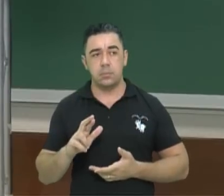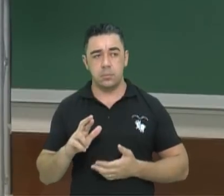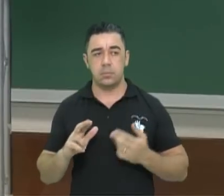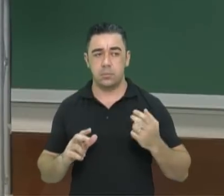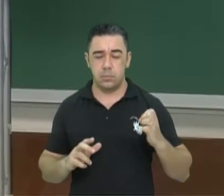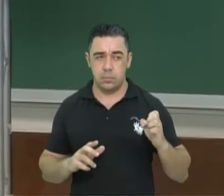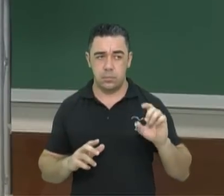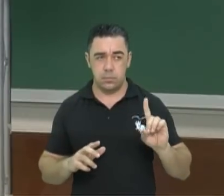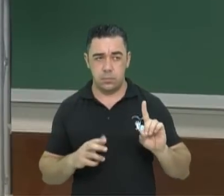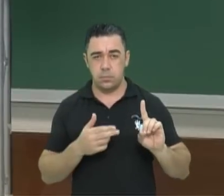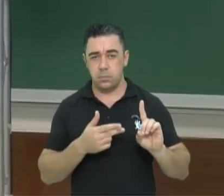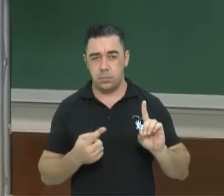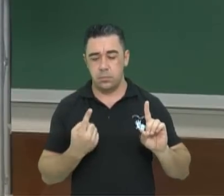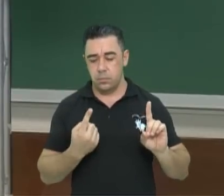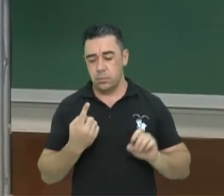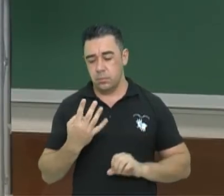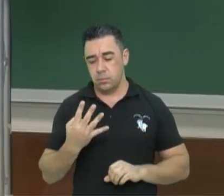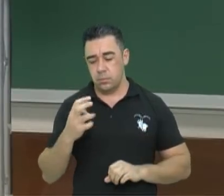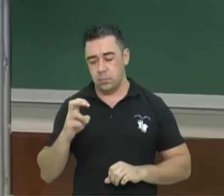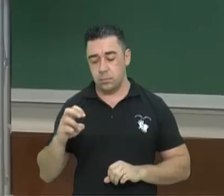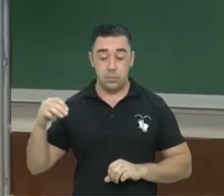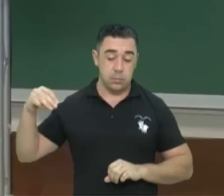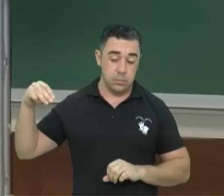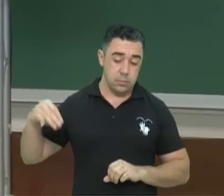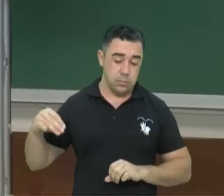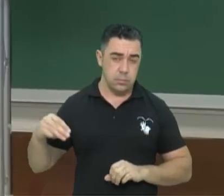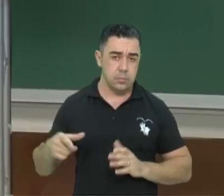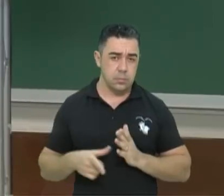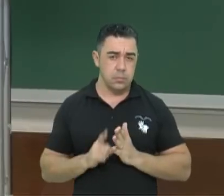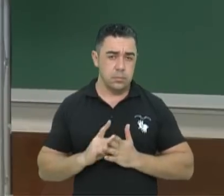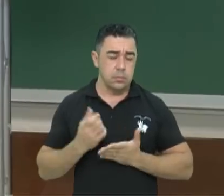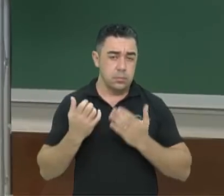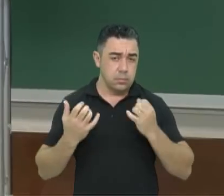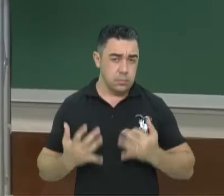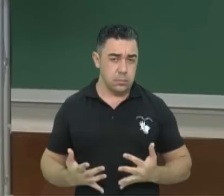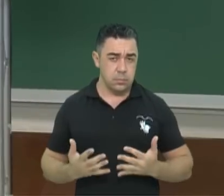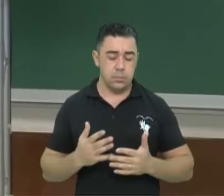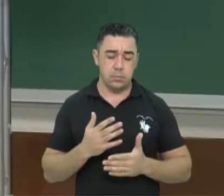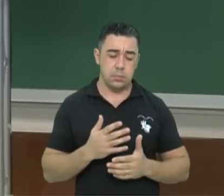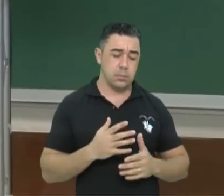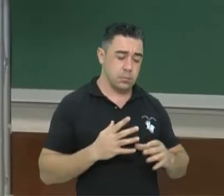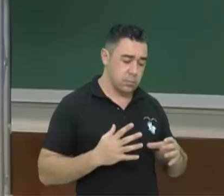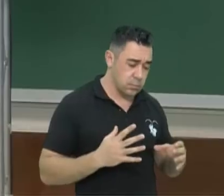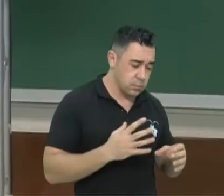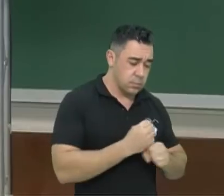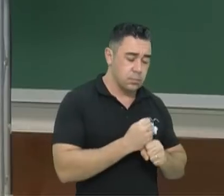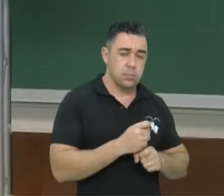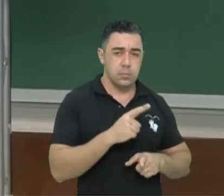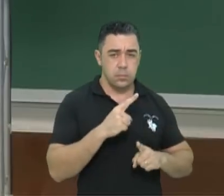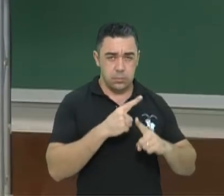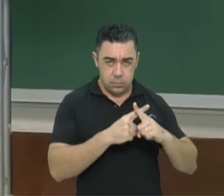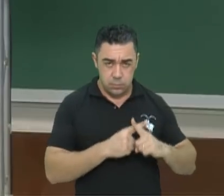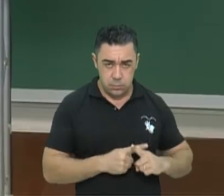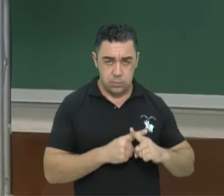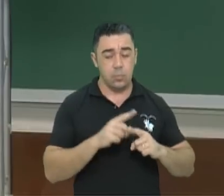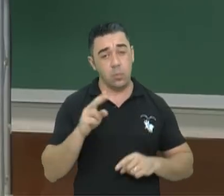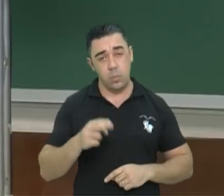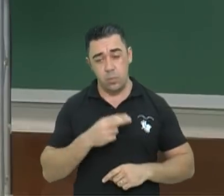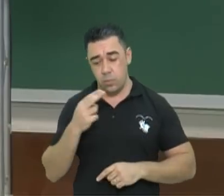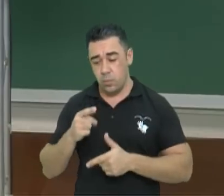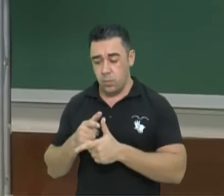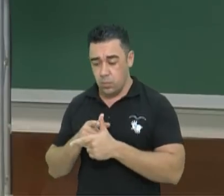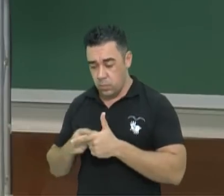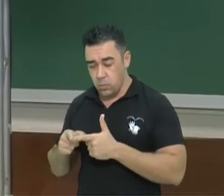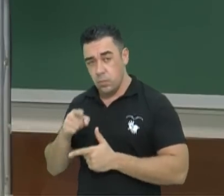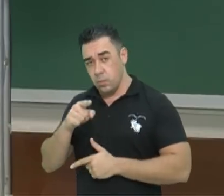forma, né? Como a prof já falou anteriormente, tanto a multiplicação, né, quanto a divisão é bom você